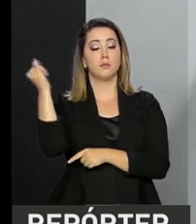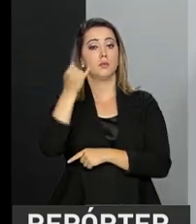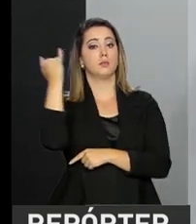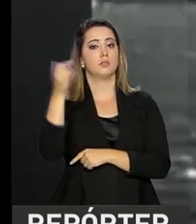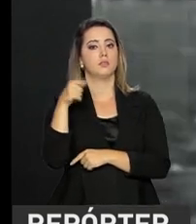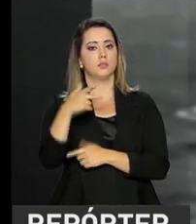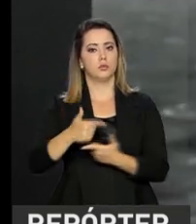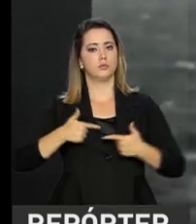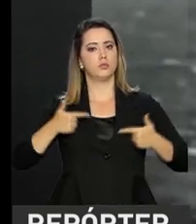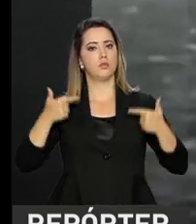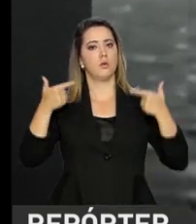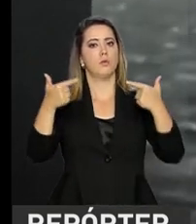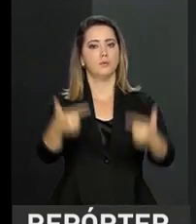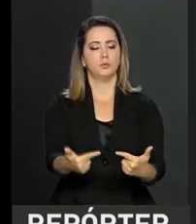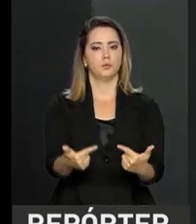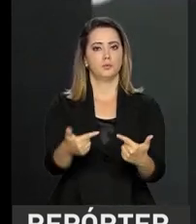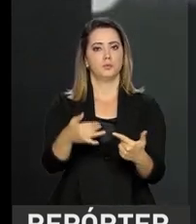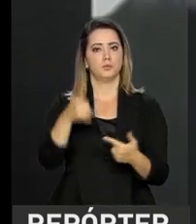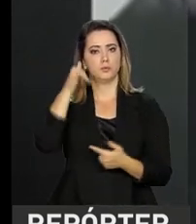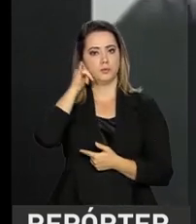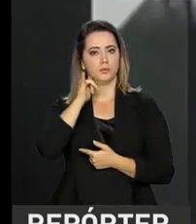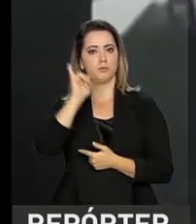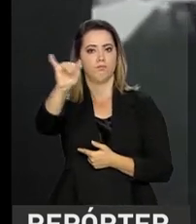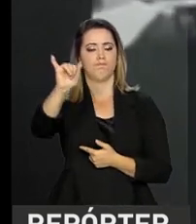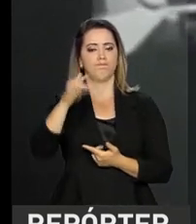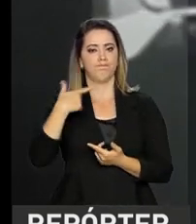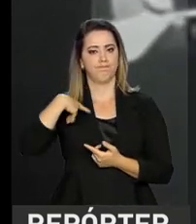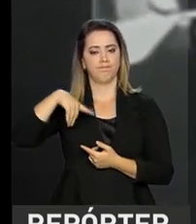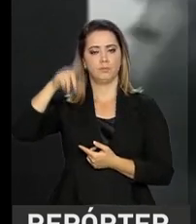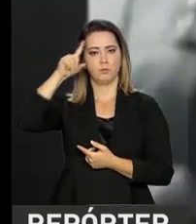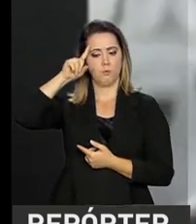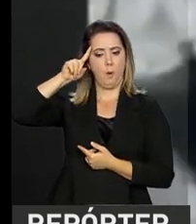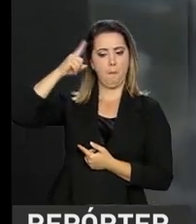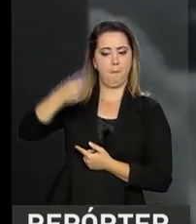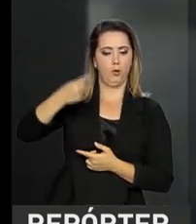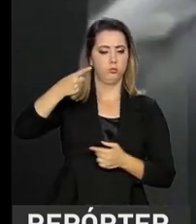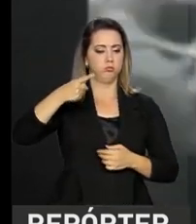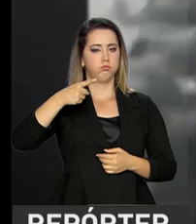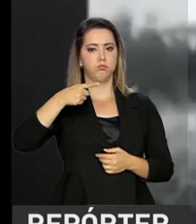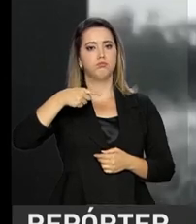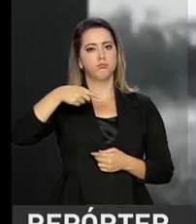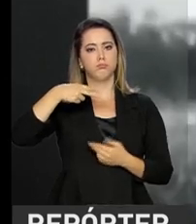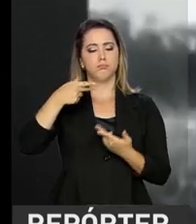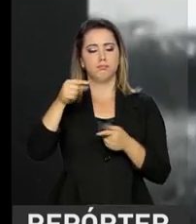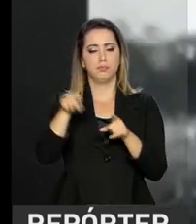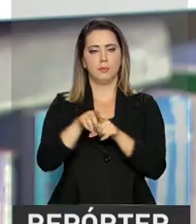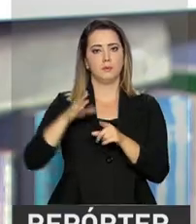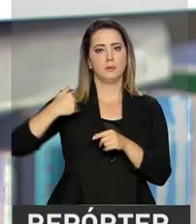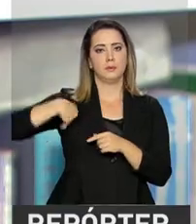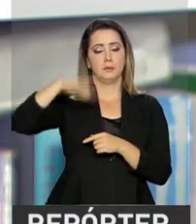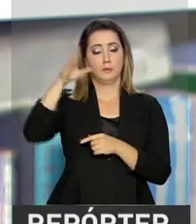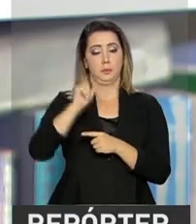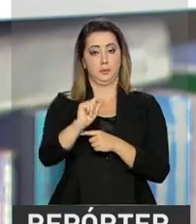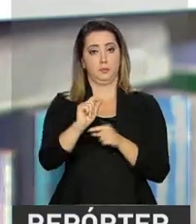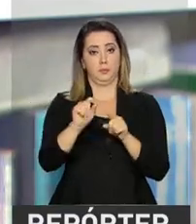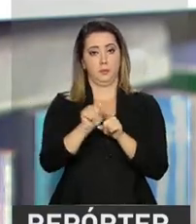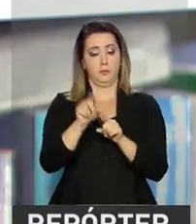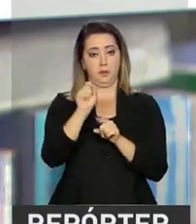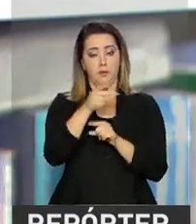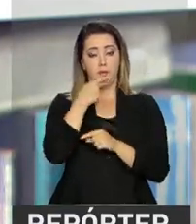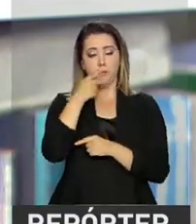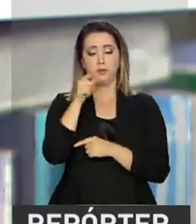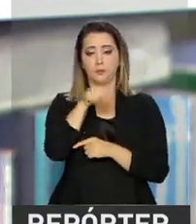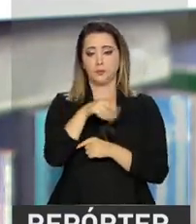na luta contra os regimes totalitários que são mais do que meras ditaduras o historiador diz